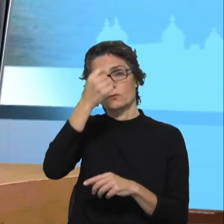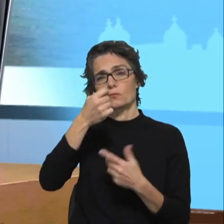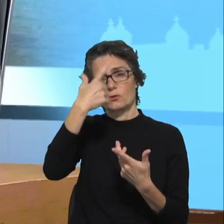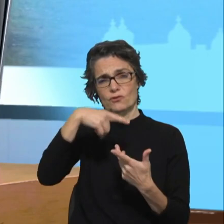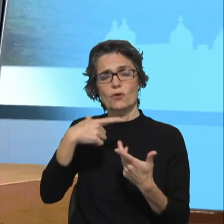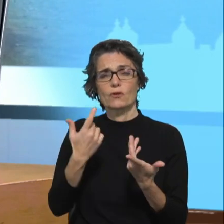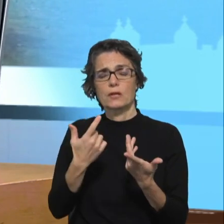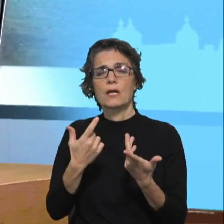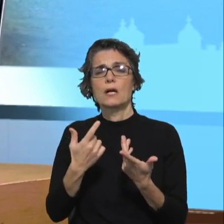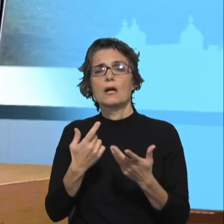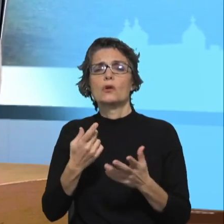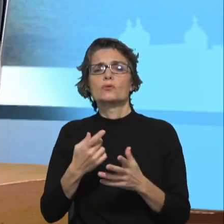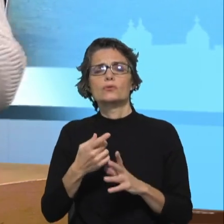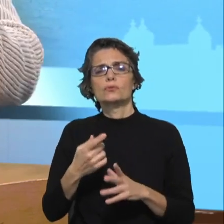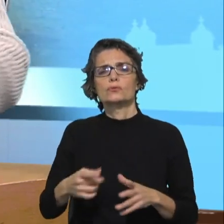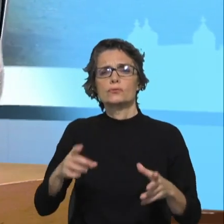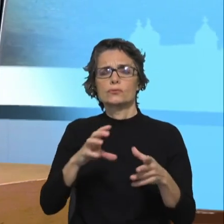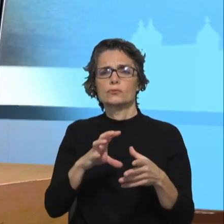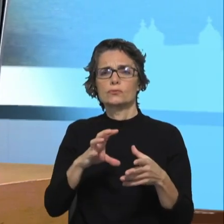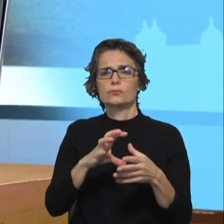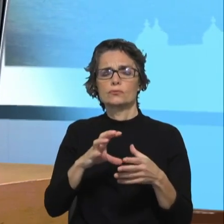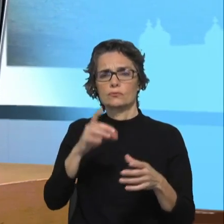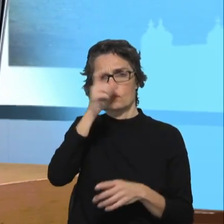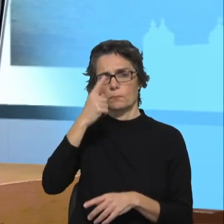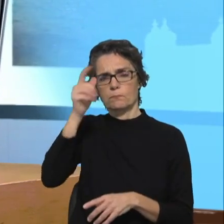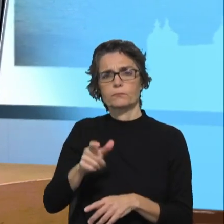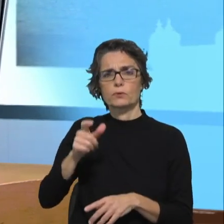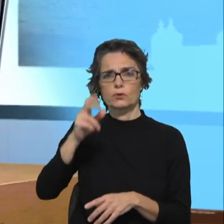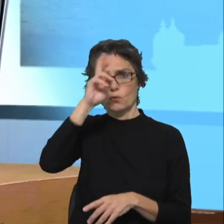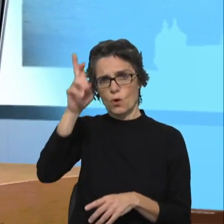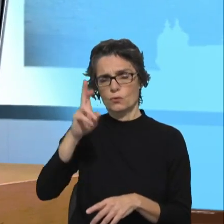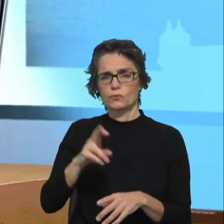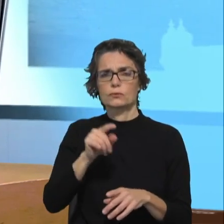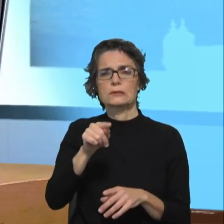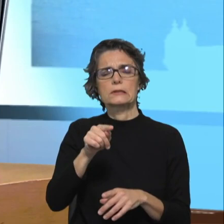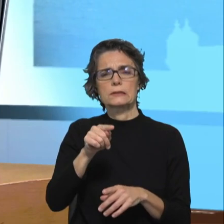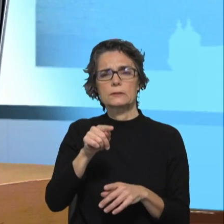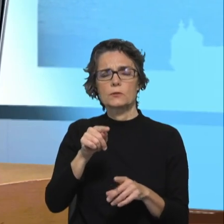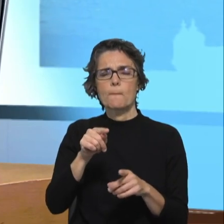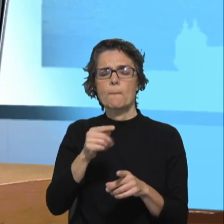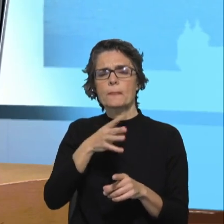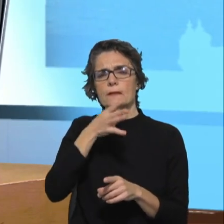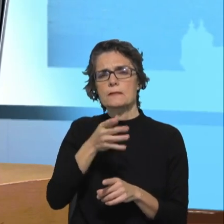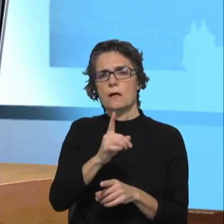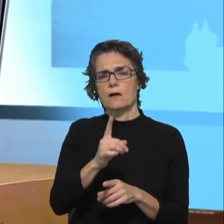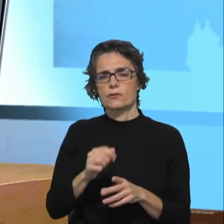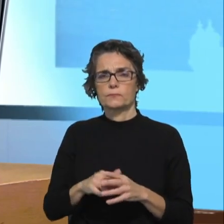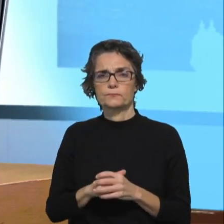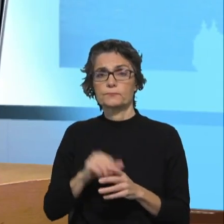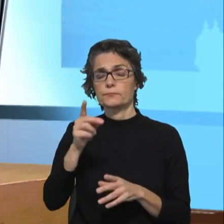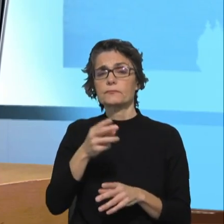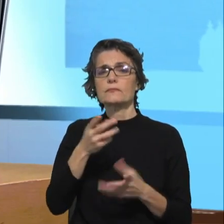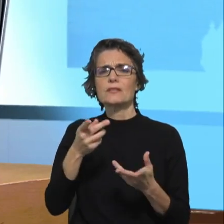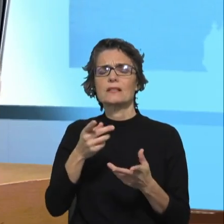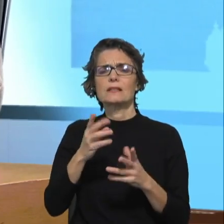1983. Portanto, é Stanislav Petrov. Poucas pessoas conhecem a sua história, mas ele, na altura, era o comandante de um